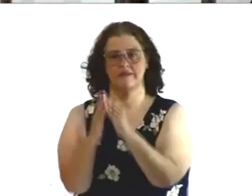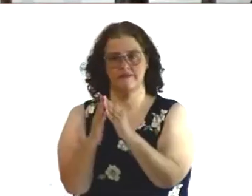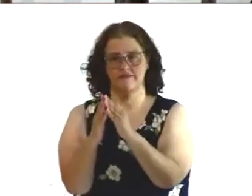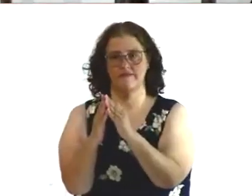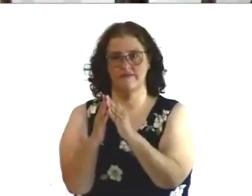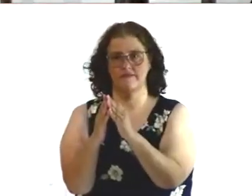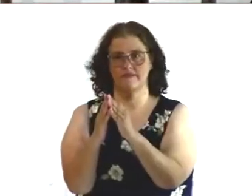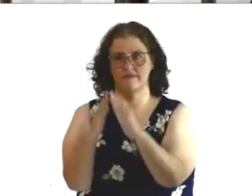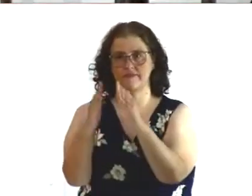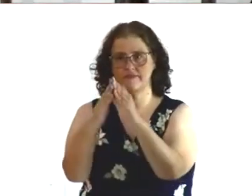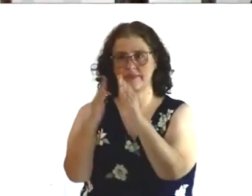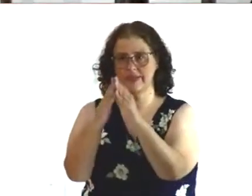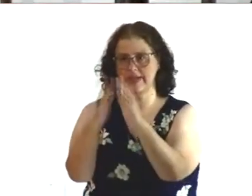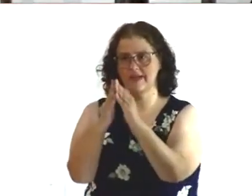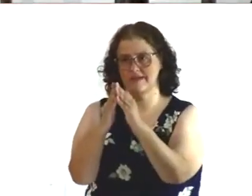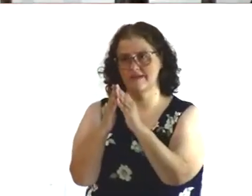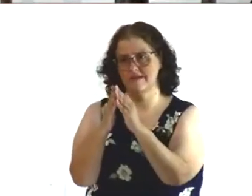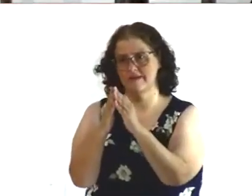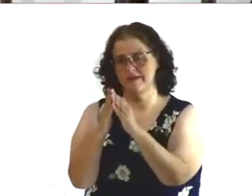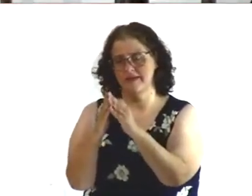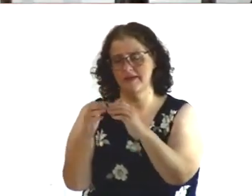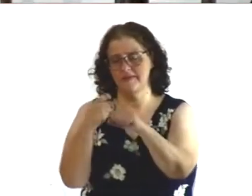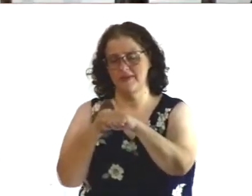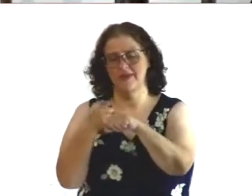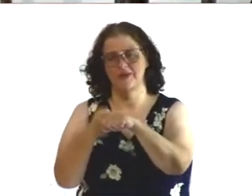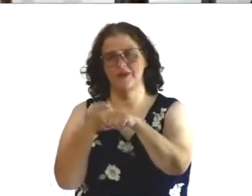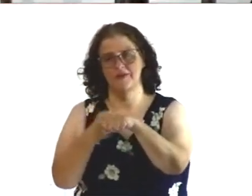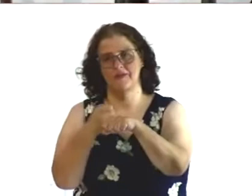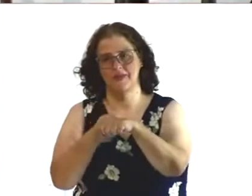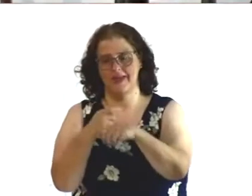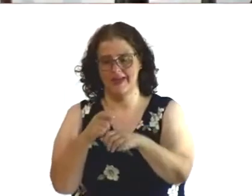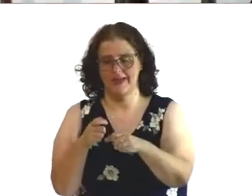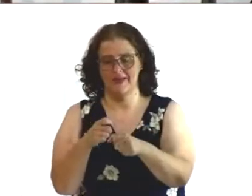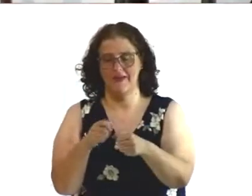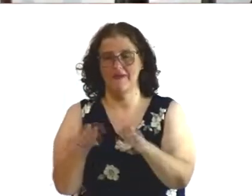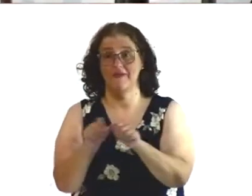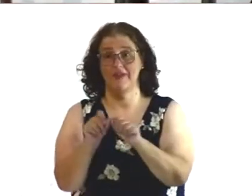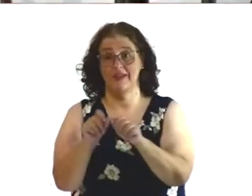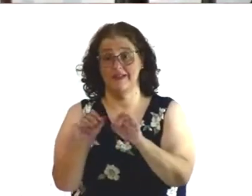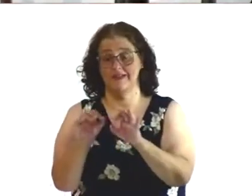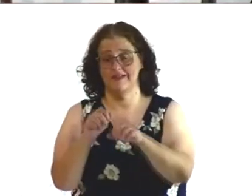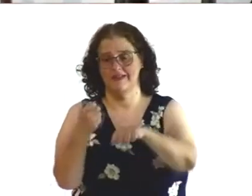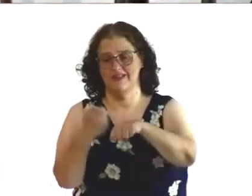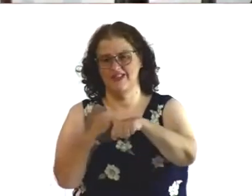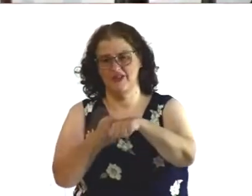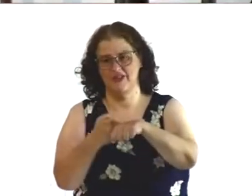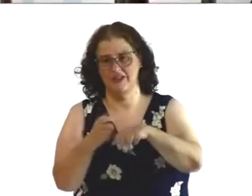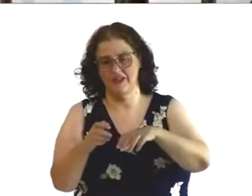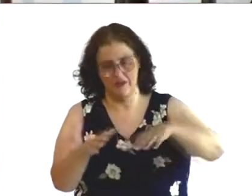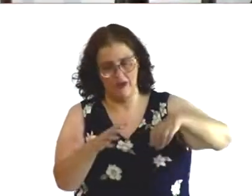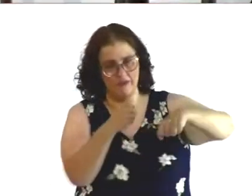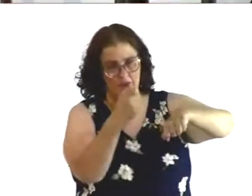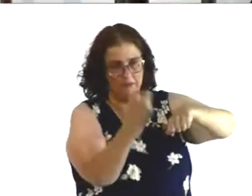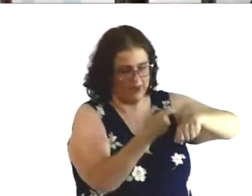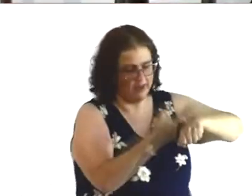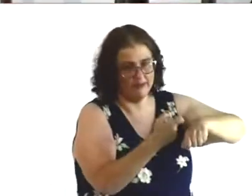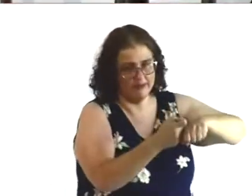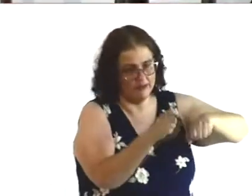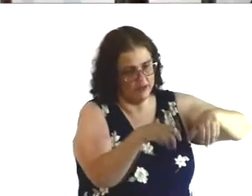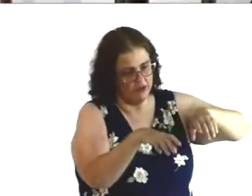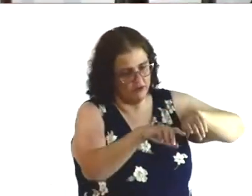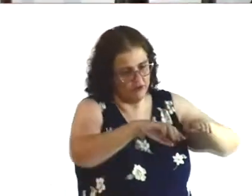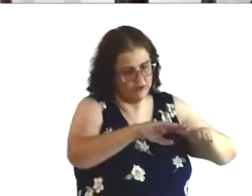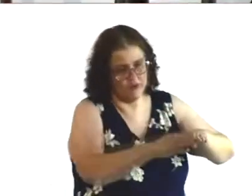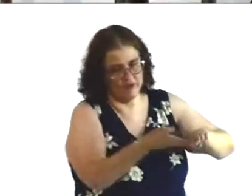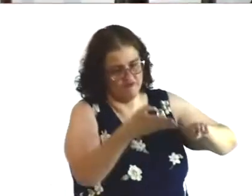calcário das rochas, então criava-se uma fenda, e morava-se debaixo de muitas dessas rochas,